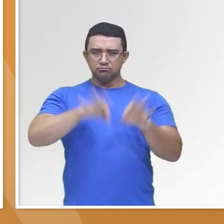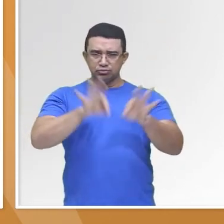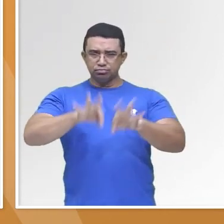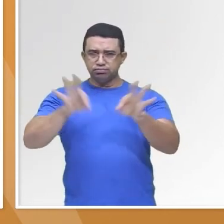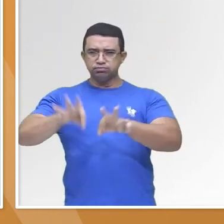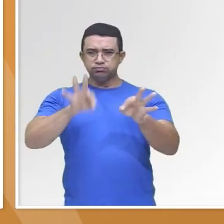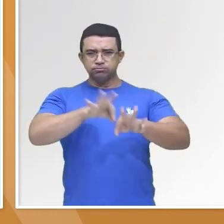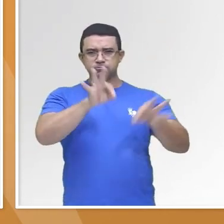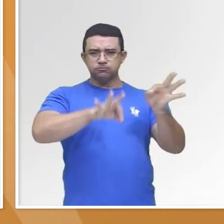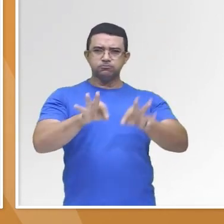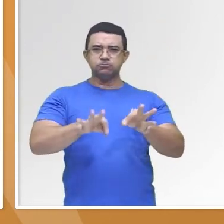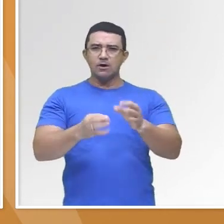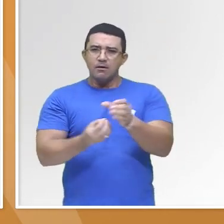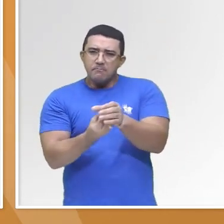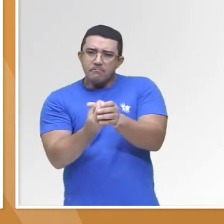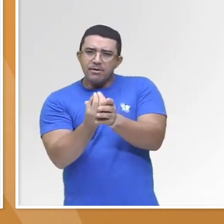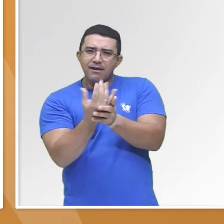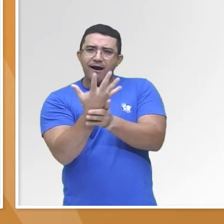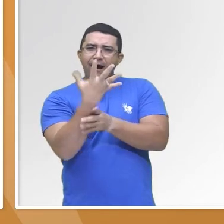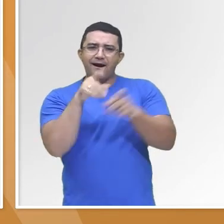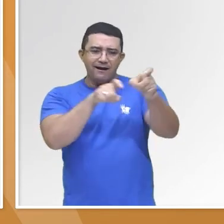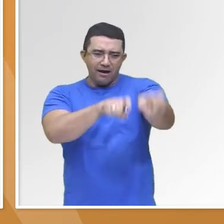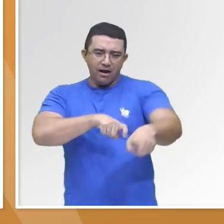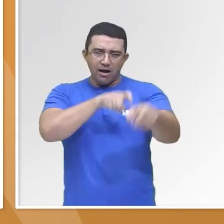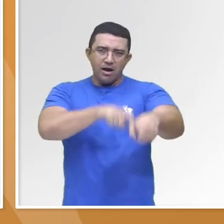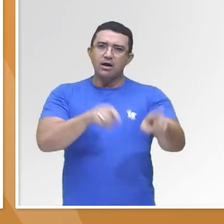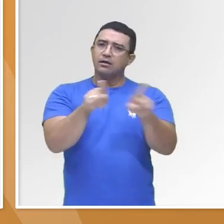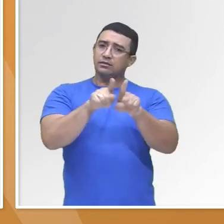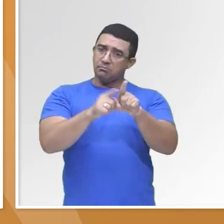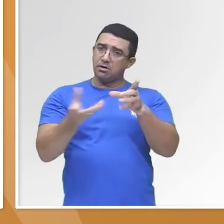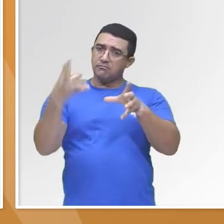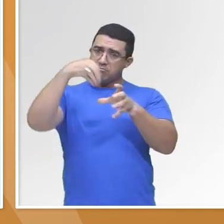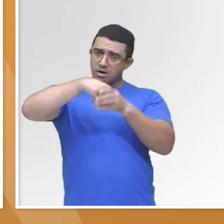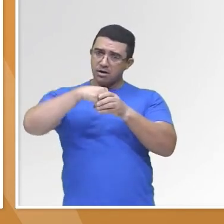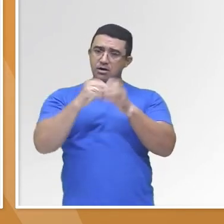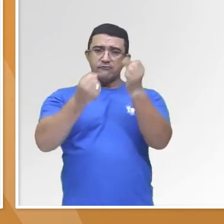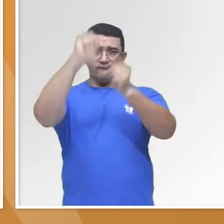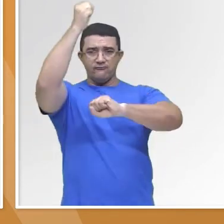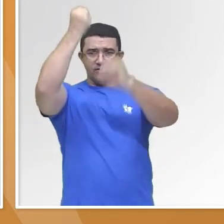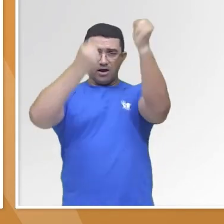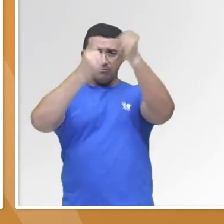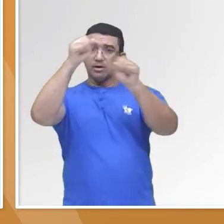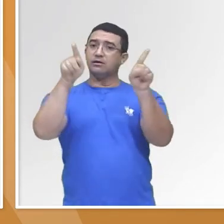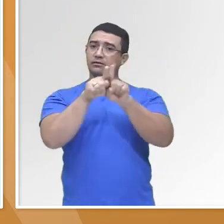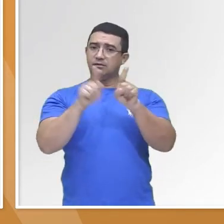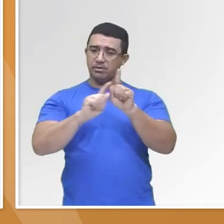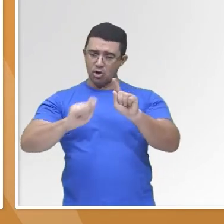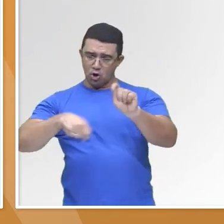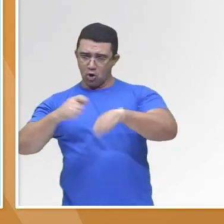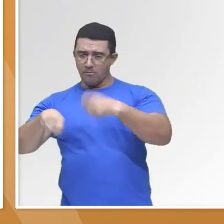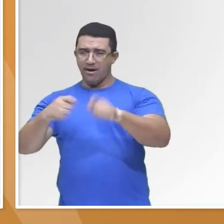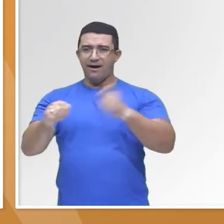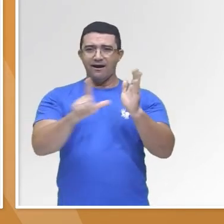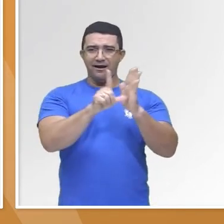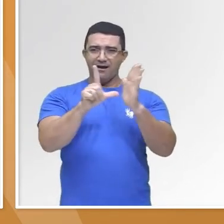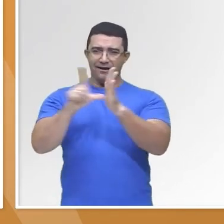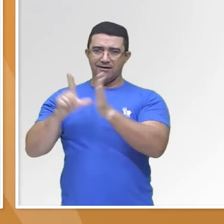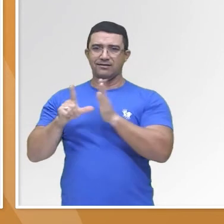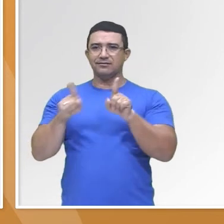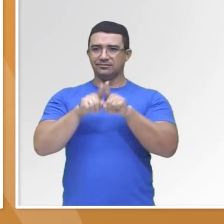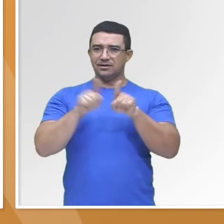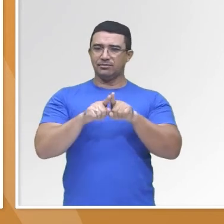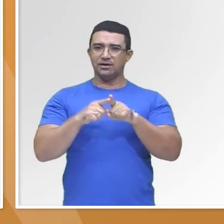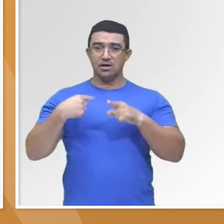né, na produção agrícola, pode ser utilizado nas indústrias e também no comércio, né, nas atividades